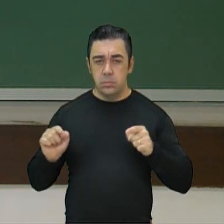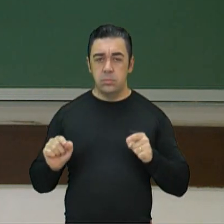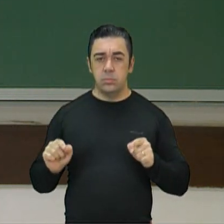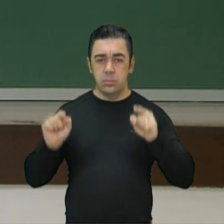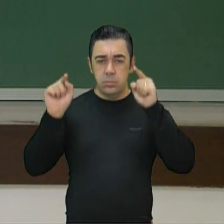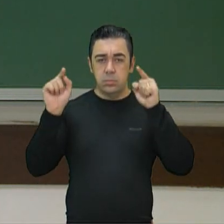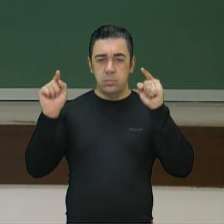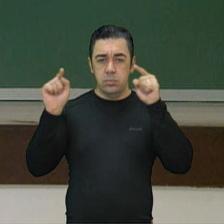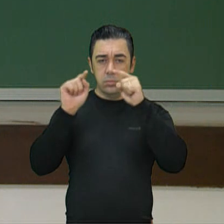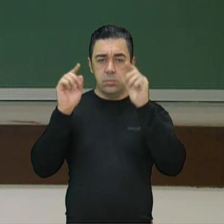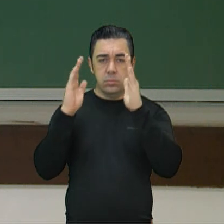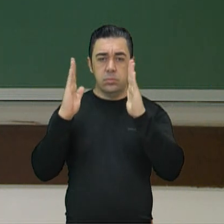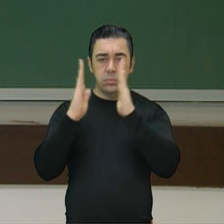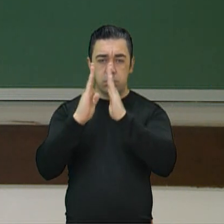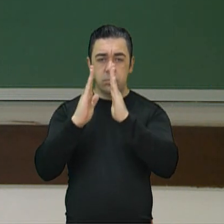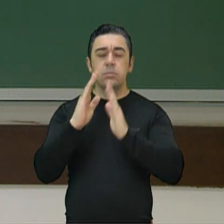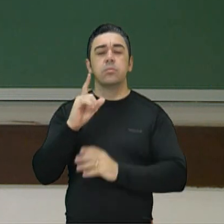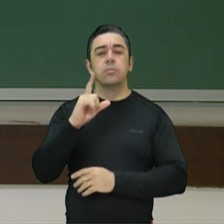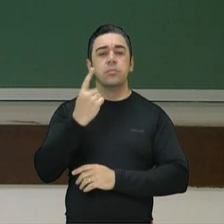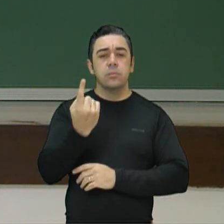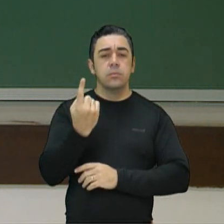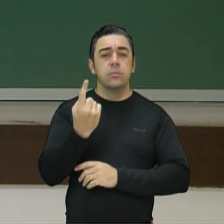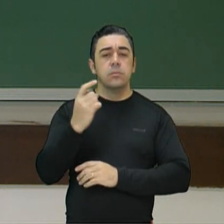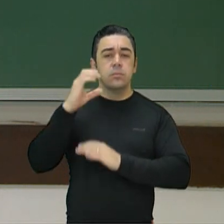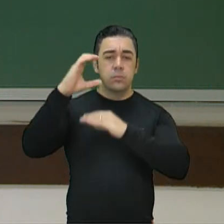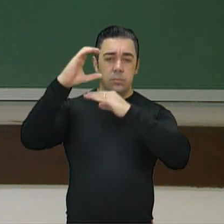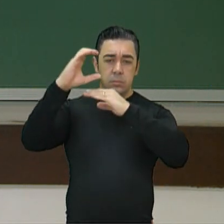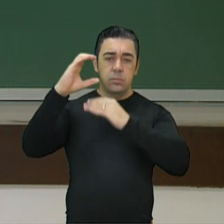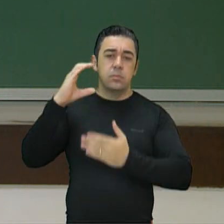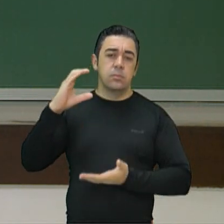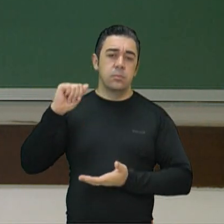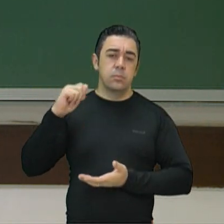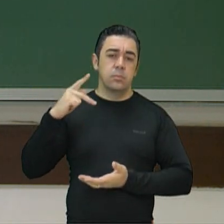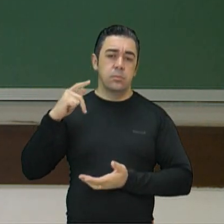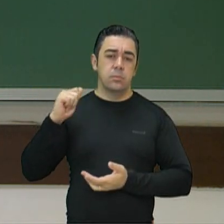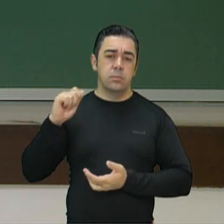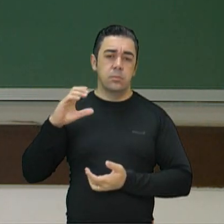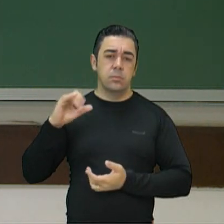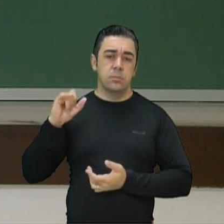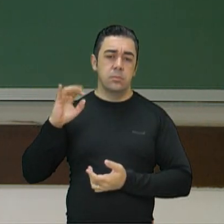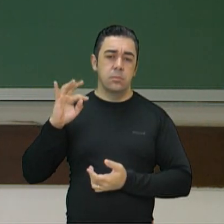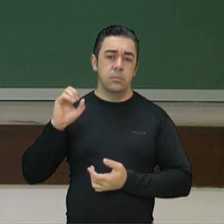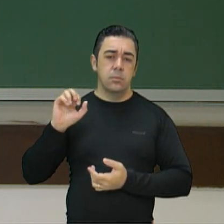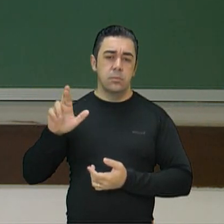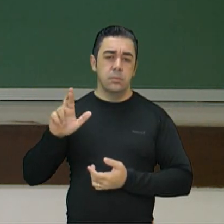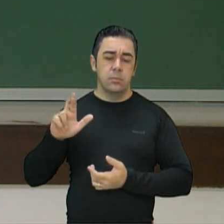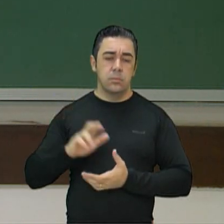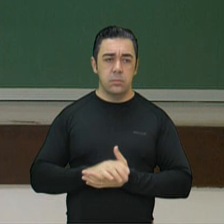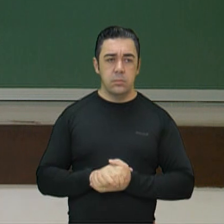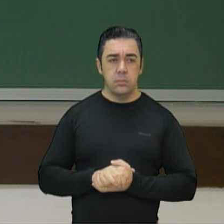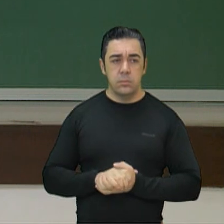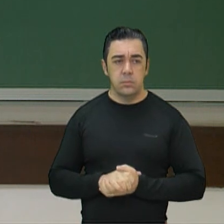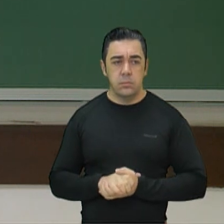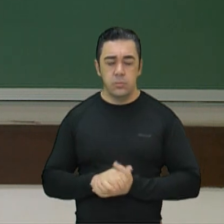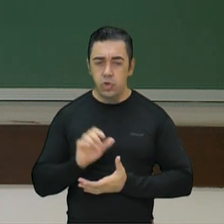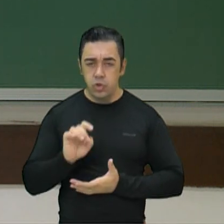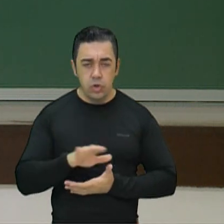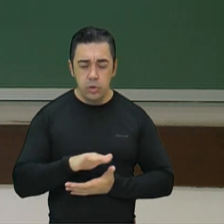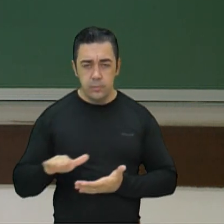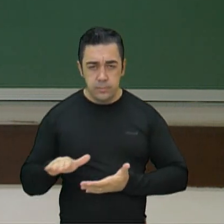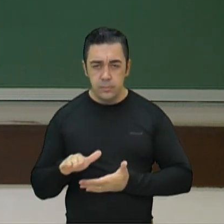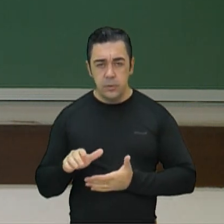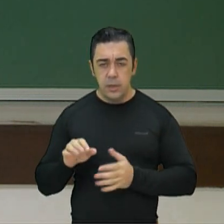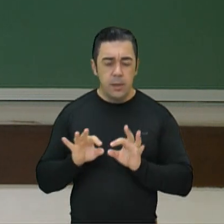Então, aqui ele está fechado com o capacitor aqui em cima, ó. Indutor e capacitor.